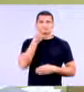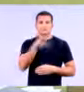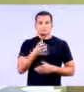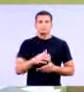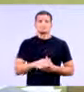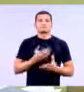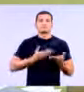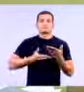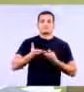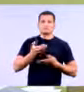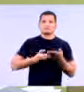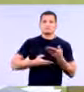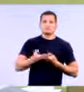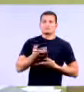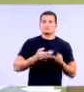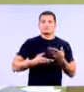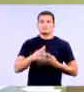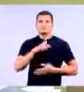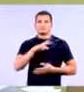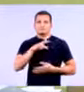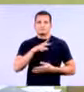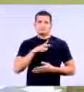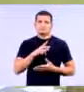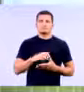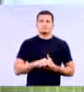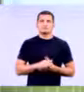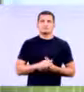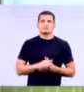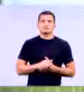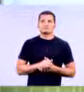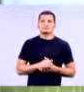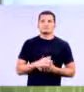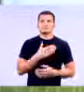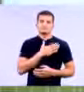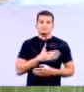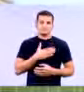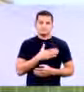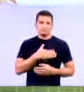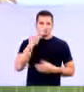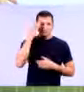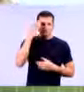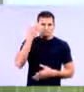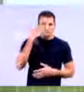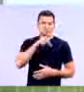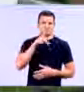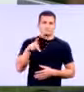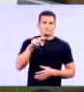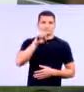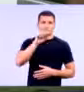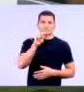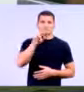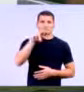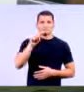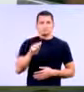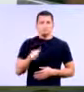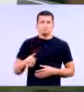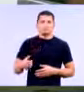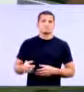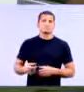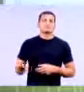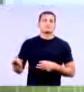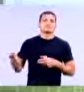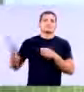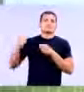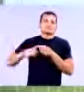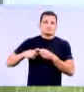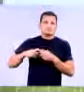essa interação pessoal que tivemos com vocês. Gostaria de agradecer especialmente a professora Sara pela parceria na